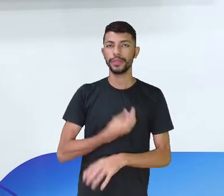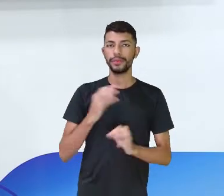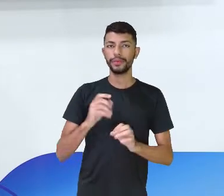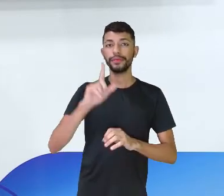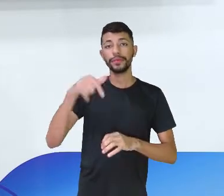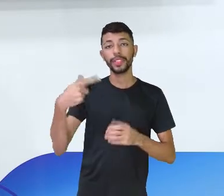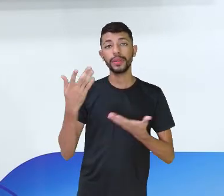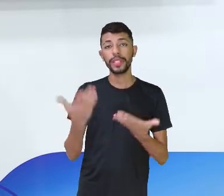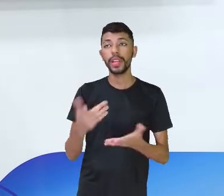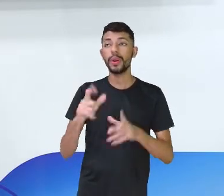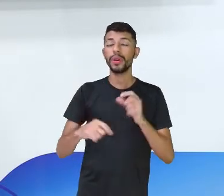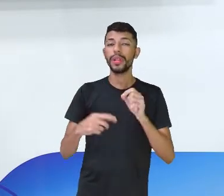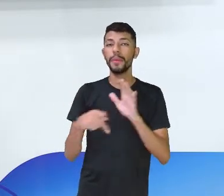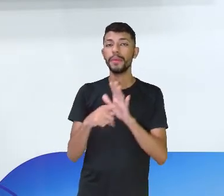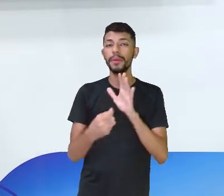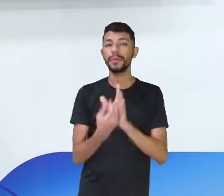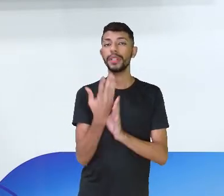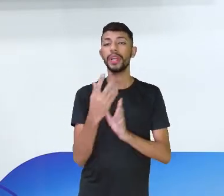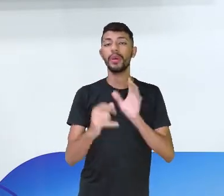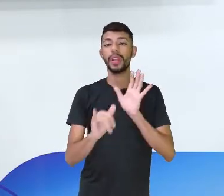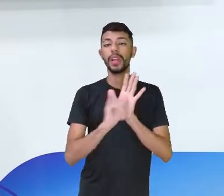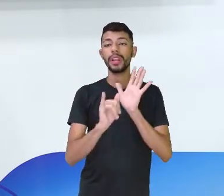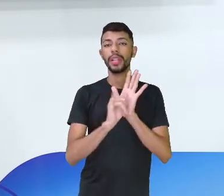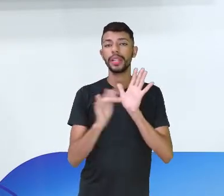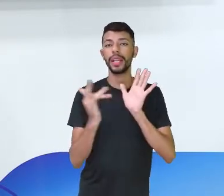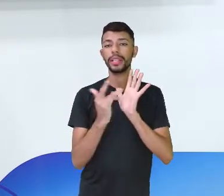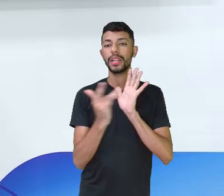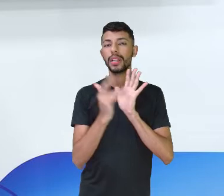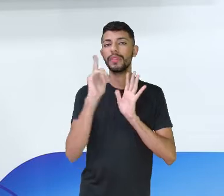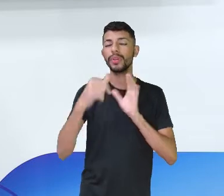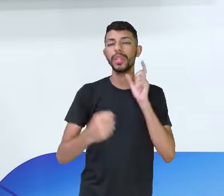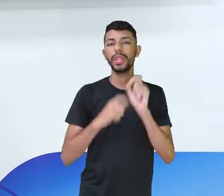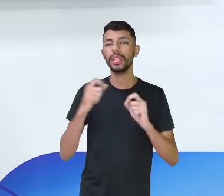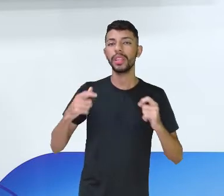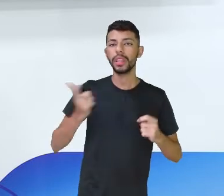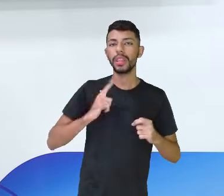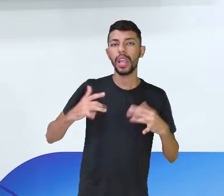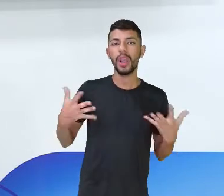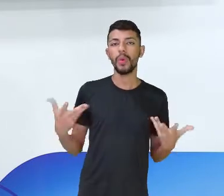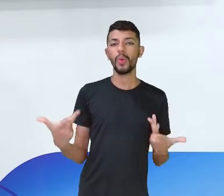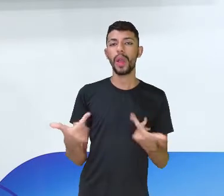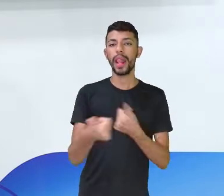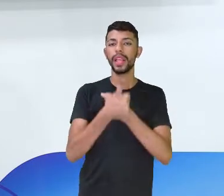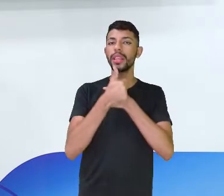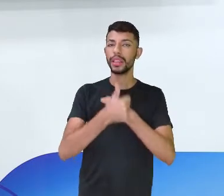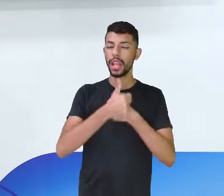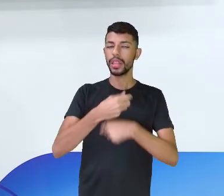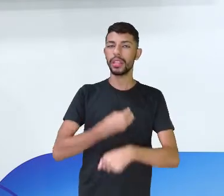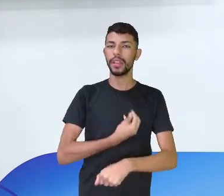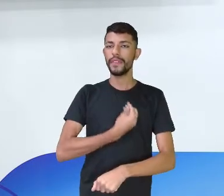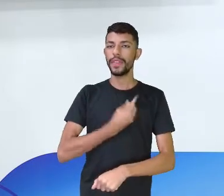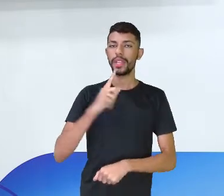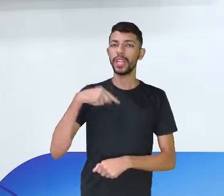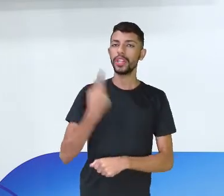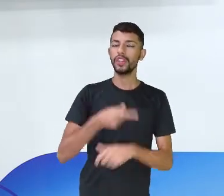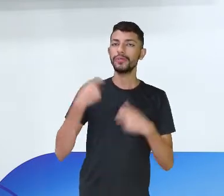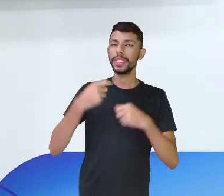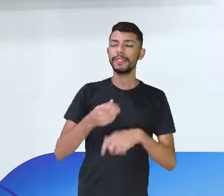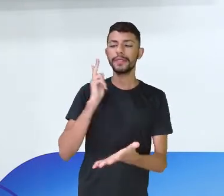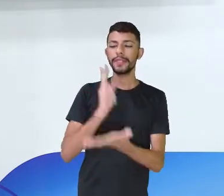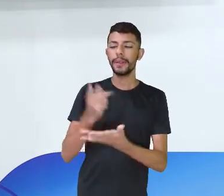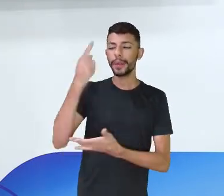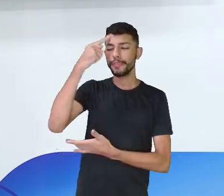de identidade saudável que gera qualidade de vida, que é algo que a gente precisa sempre pensar onde quer que a